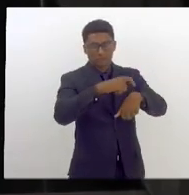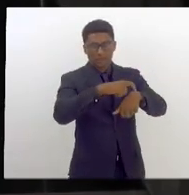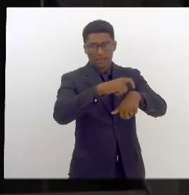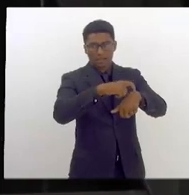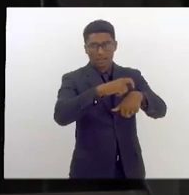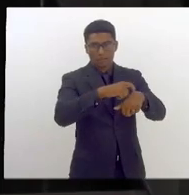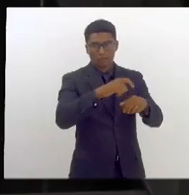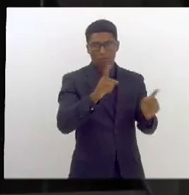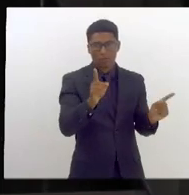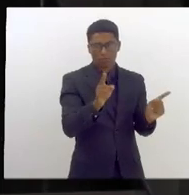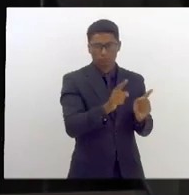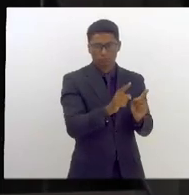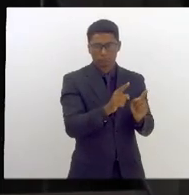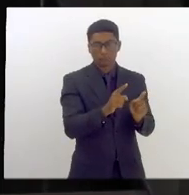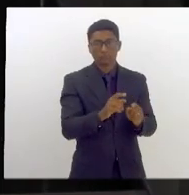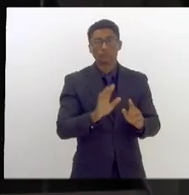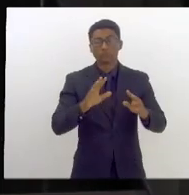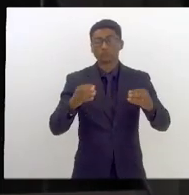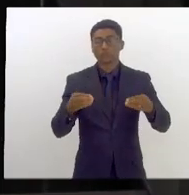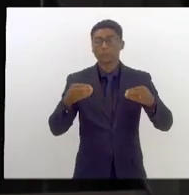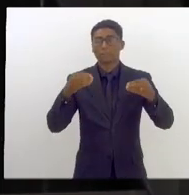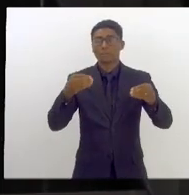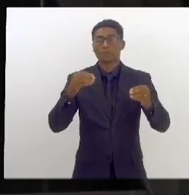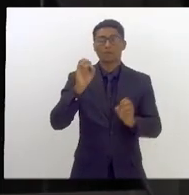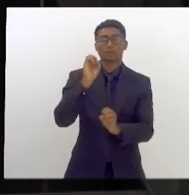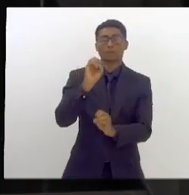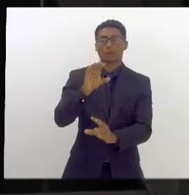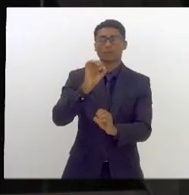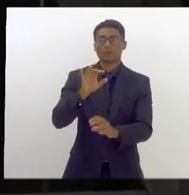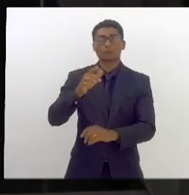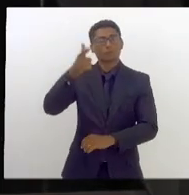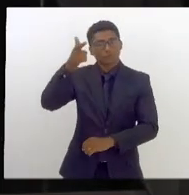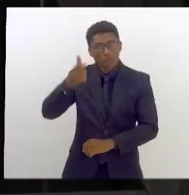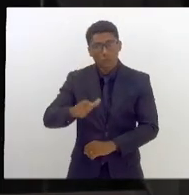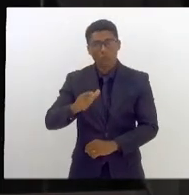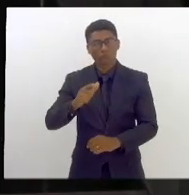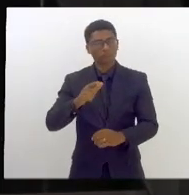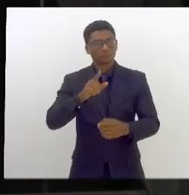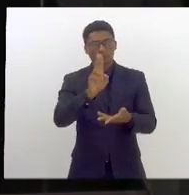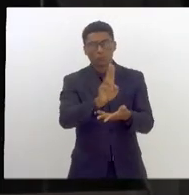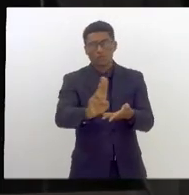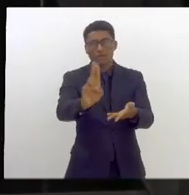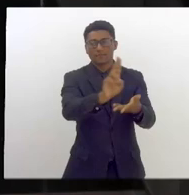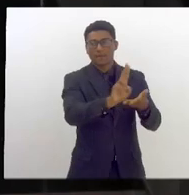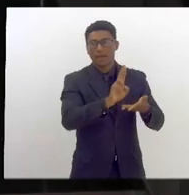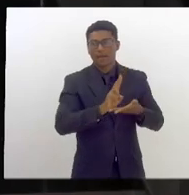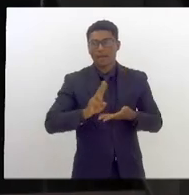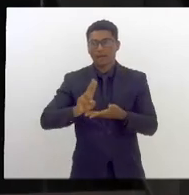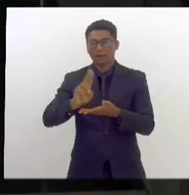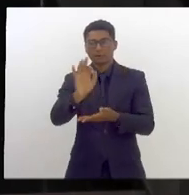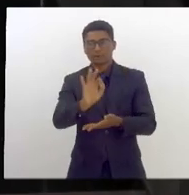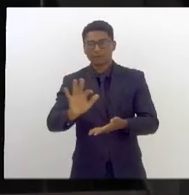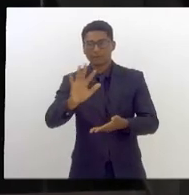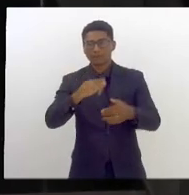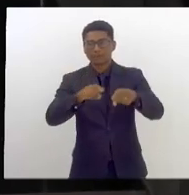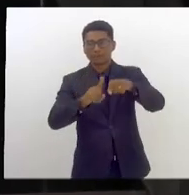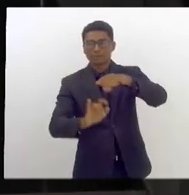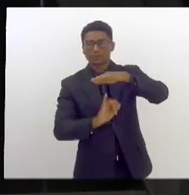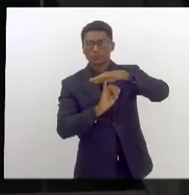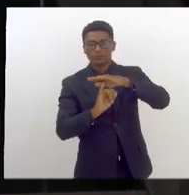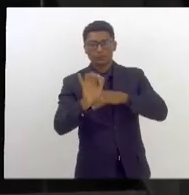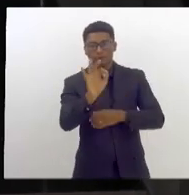o MEC produzia mais um ataque contra as Universidades e instituições federais de ensino de pesquisa